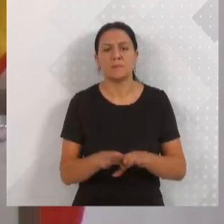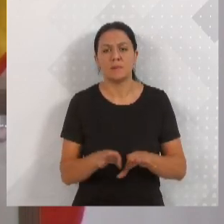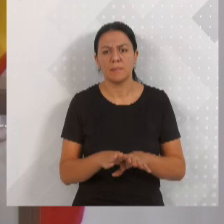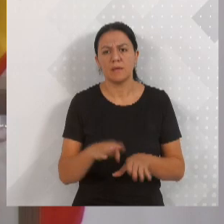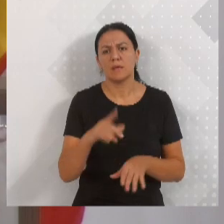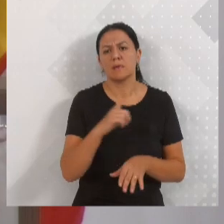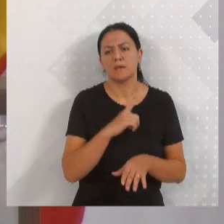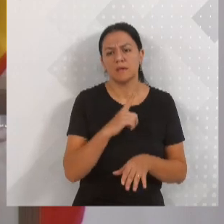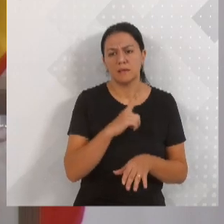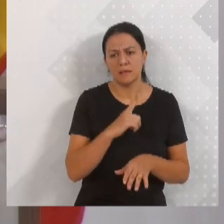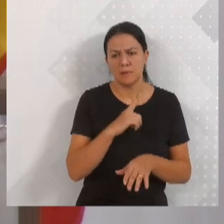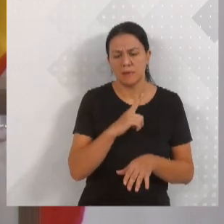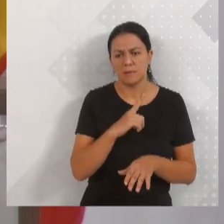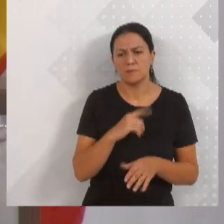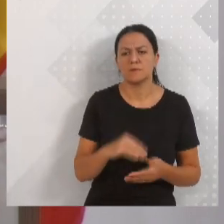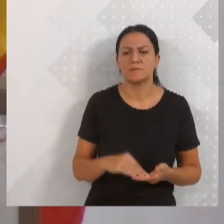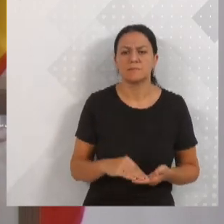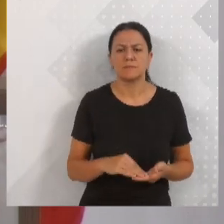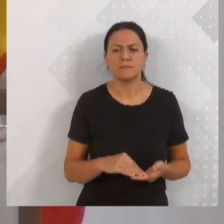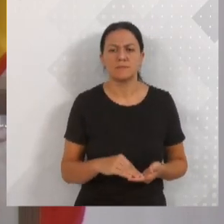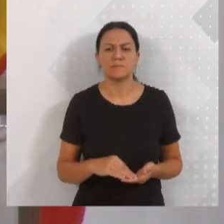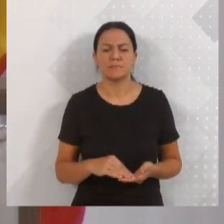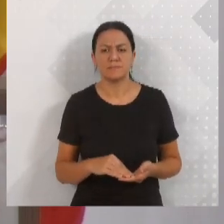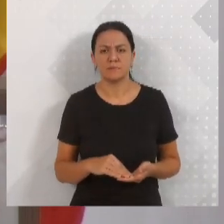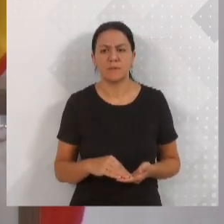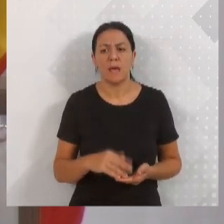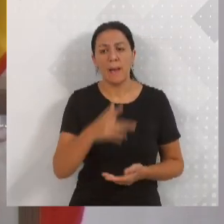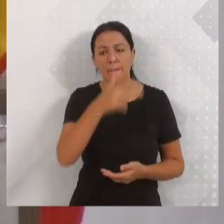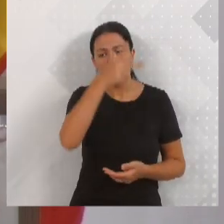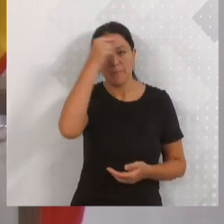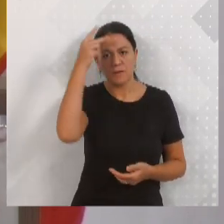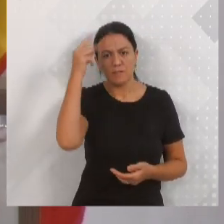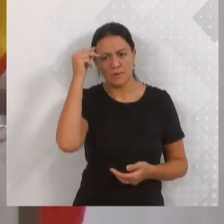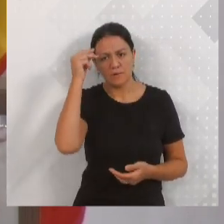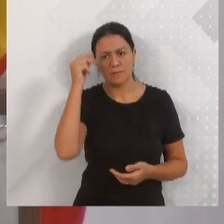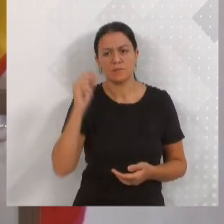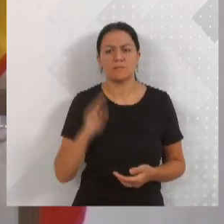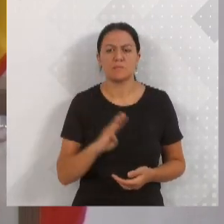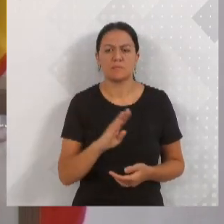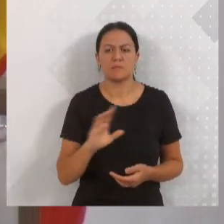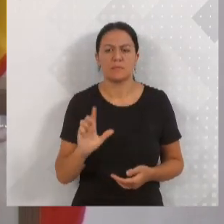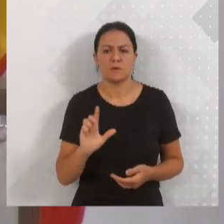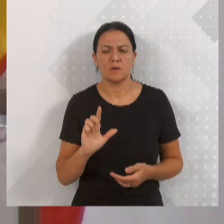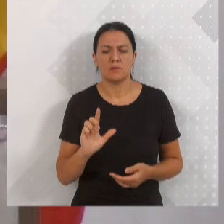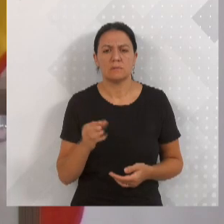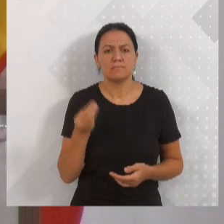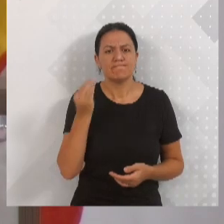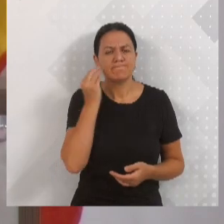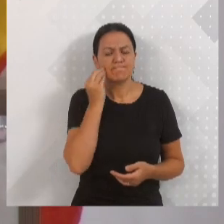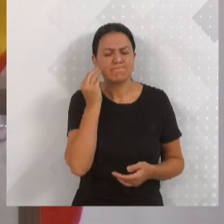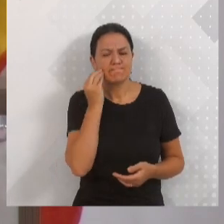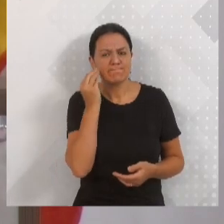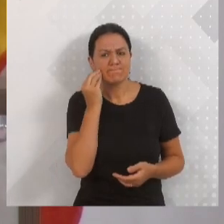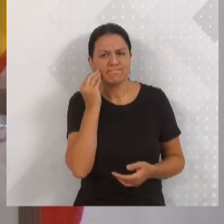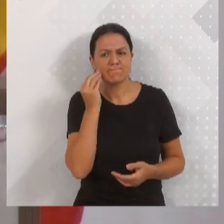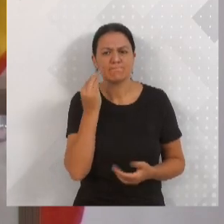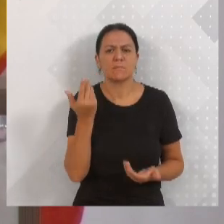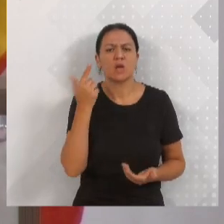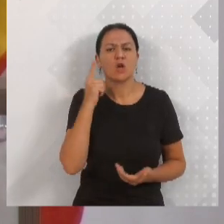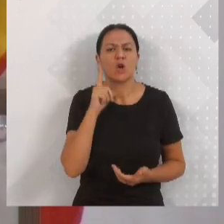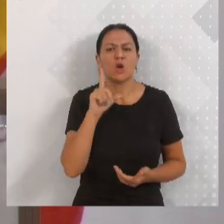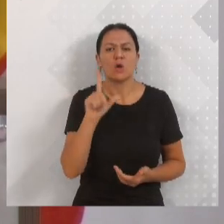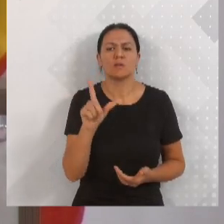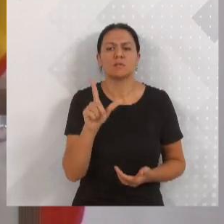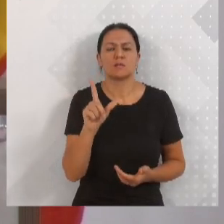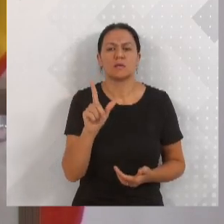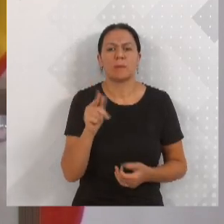temos eh ainda né a a Prefeitura Municipal está tentando viabilizar a colocação de